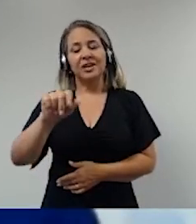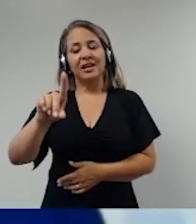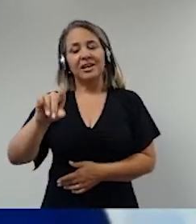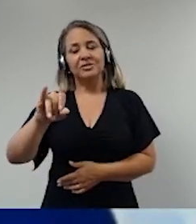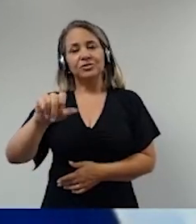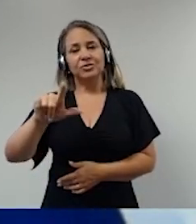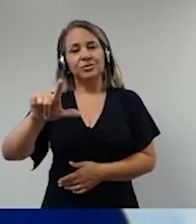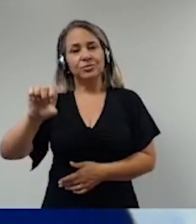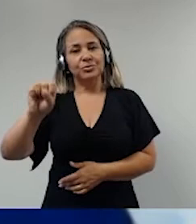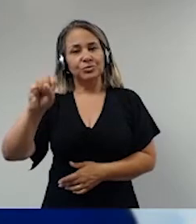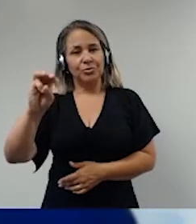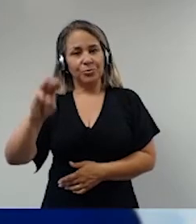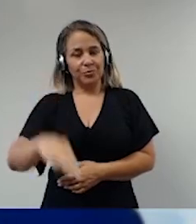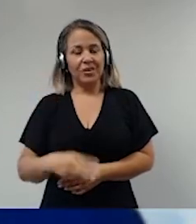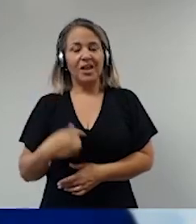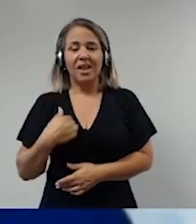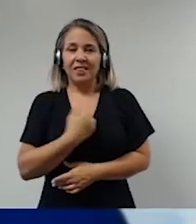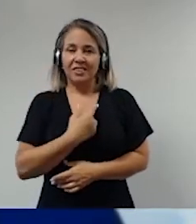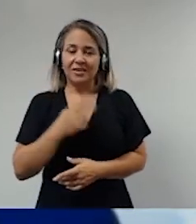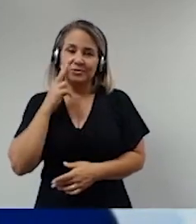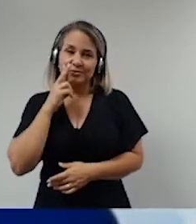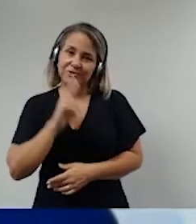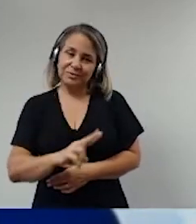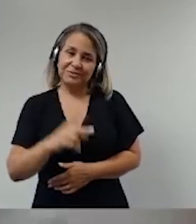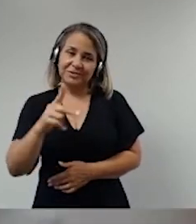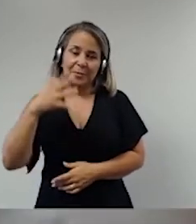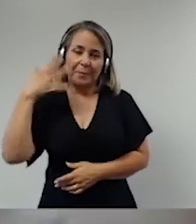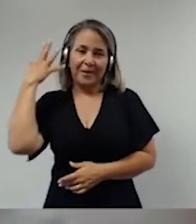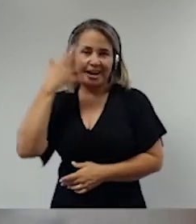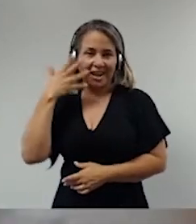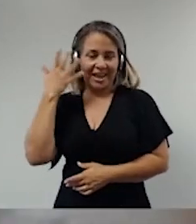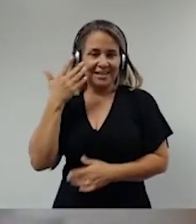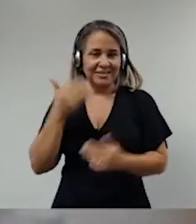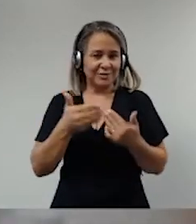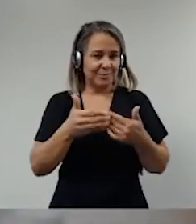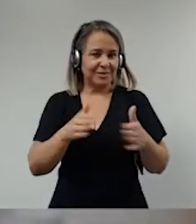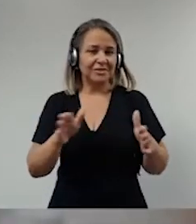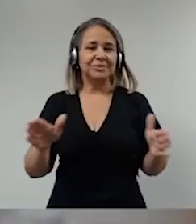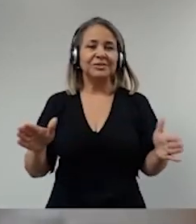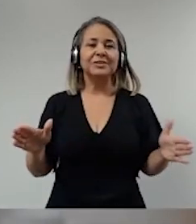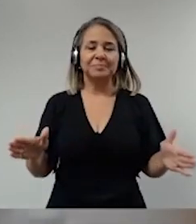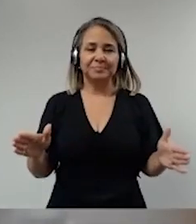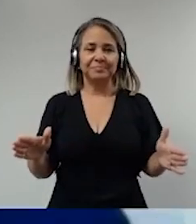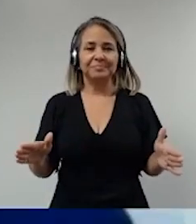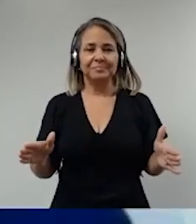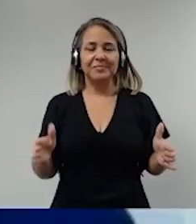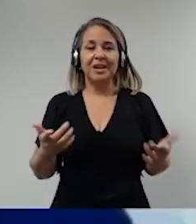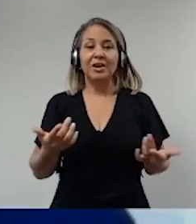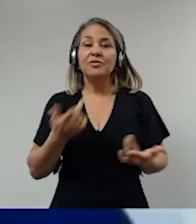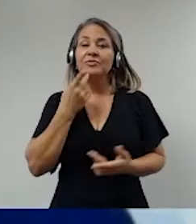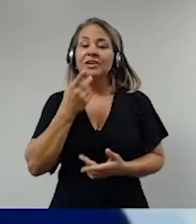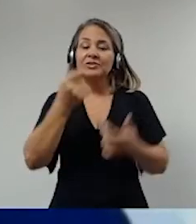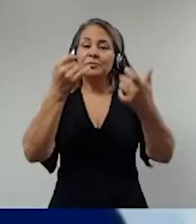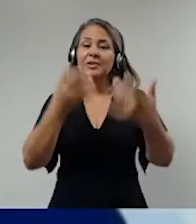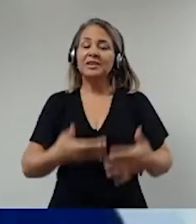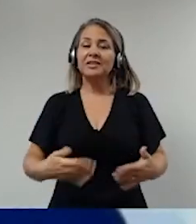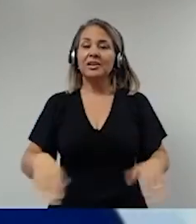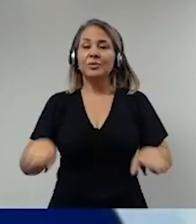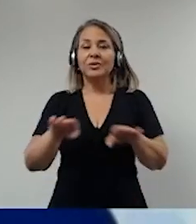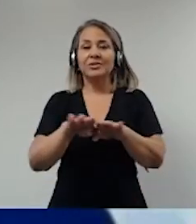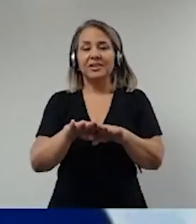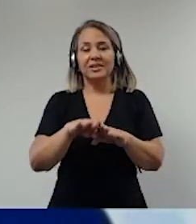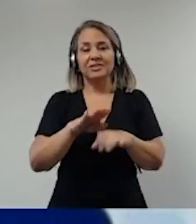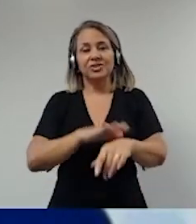Adilson, nós acompanhamos a sua palestra de abertura no encontro sobre igualdade racial no